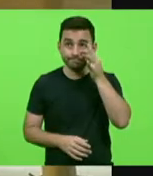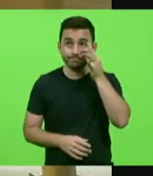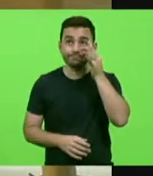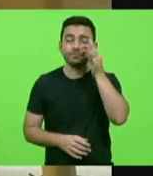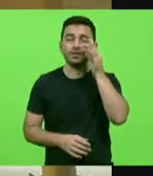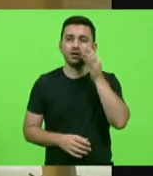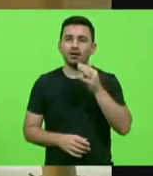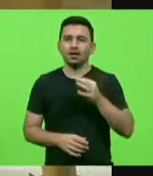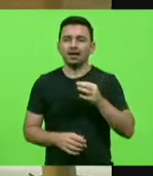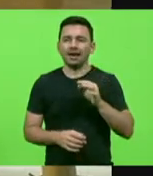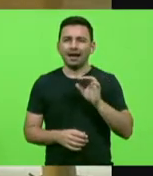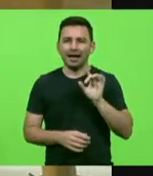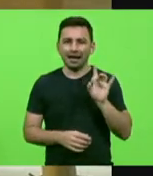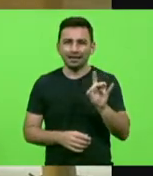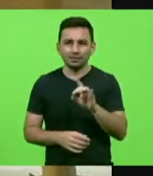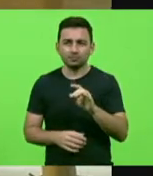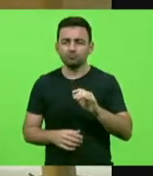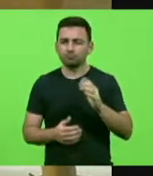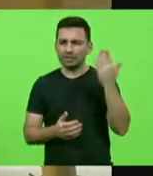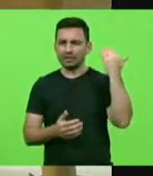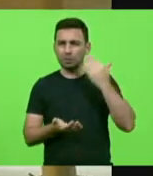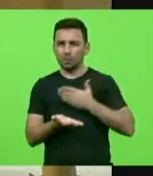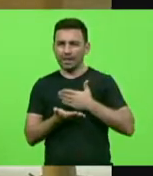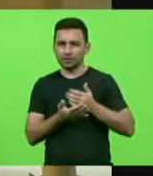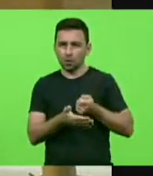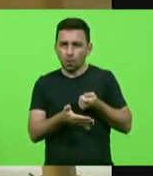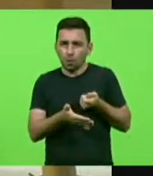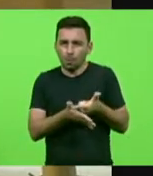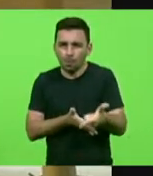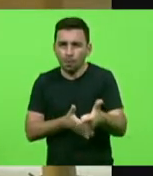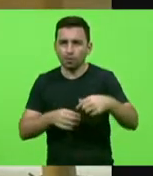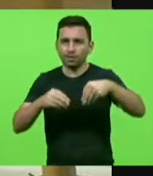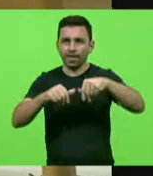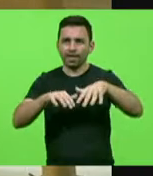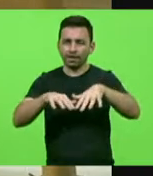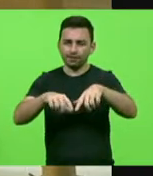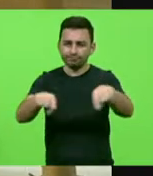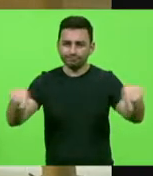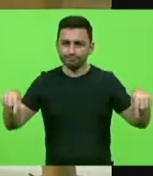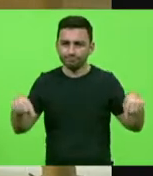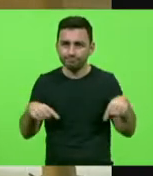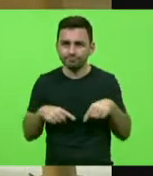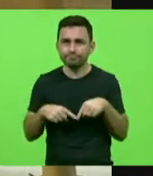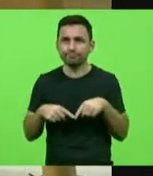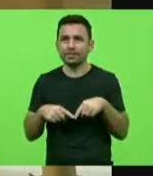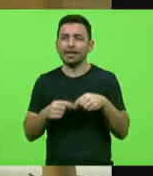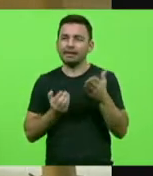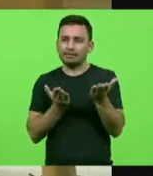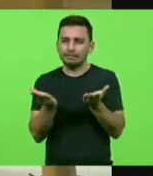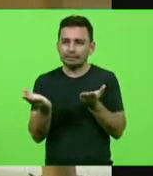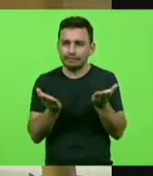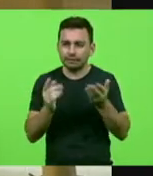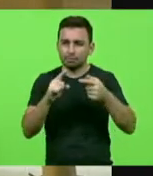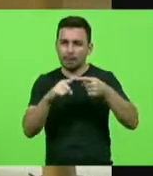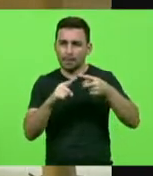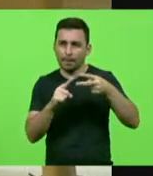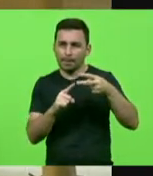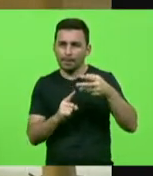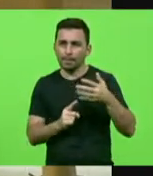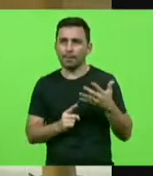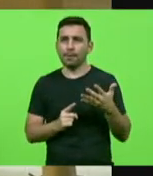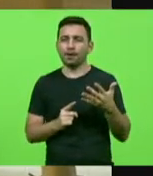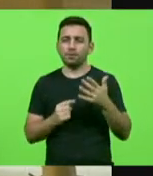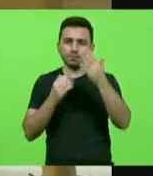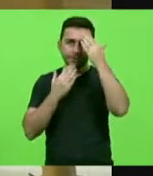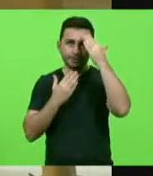todos os processos, desde a aquisição do terreno, as licitações, enfim. Obrigado